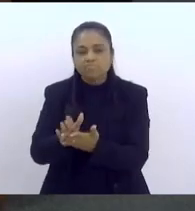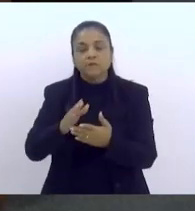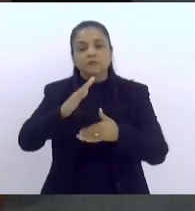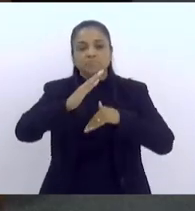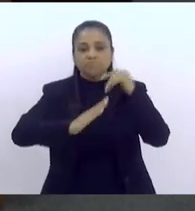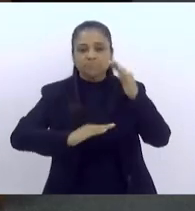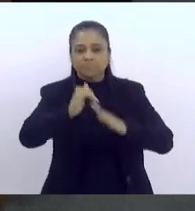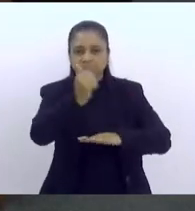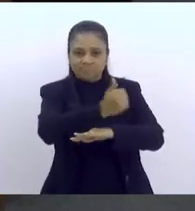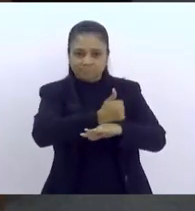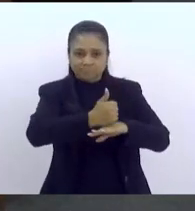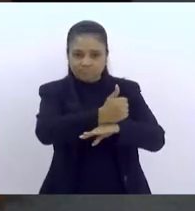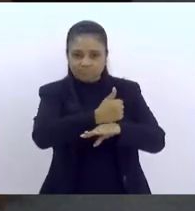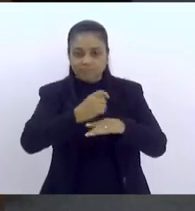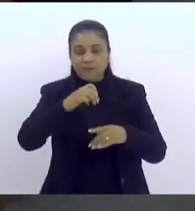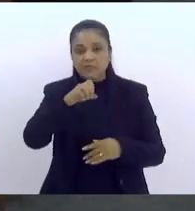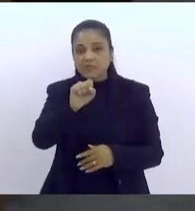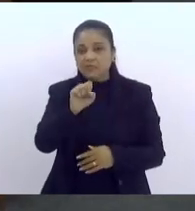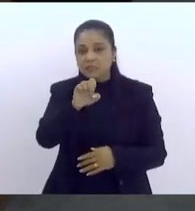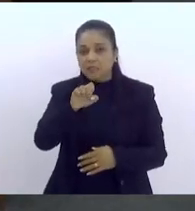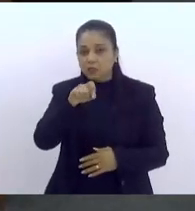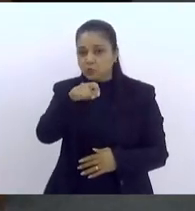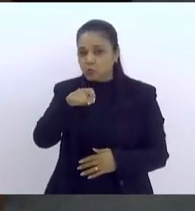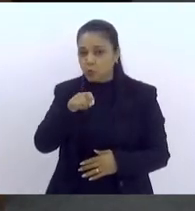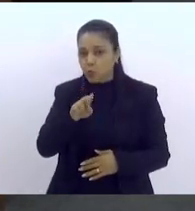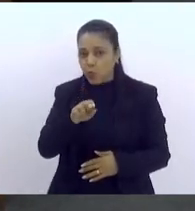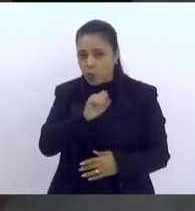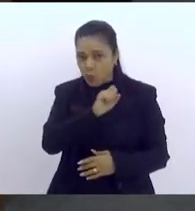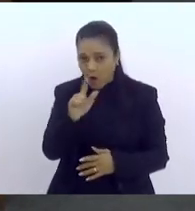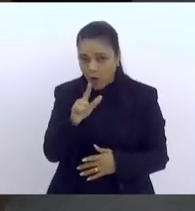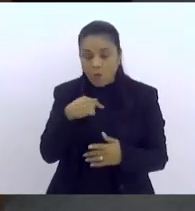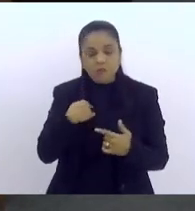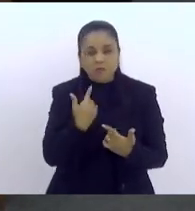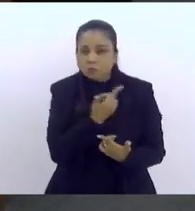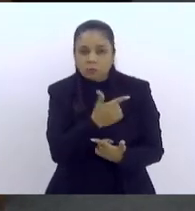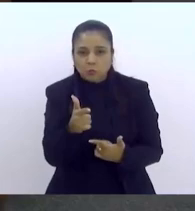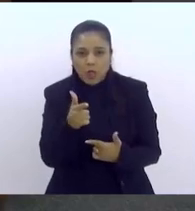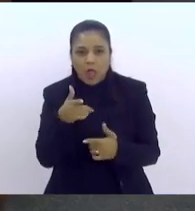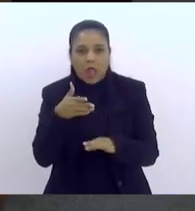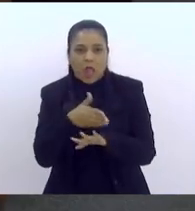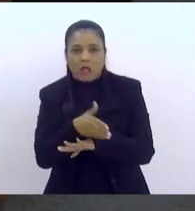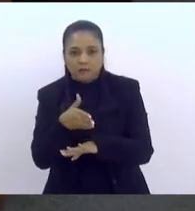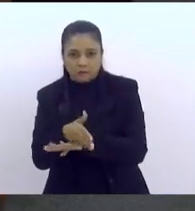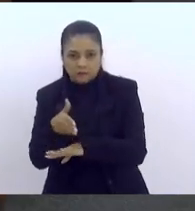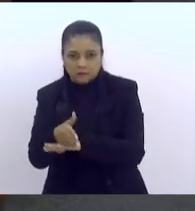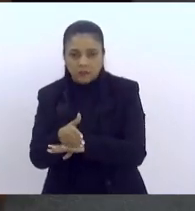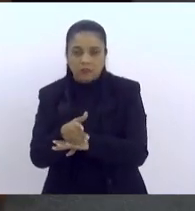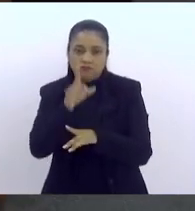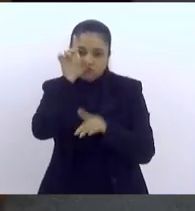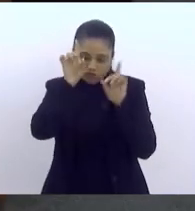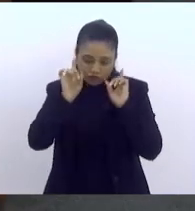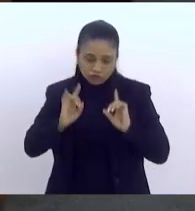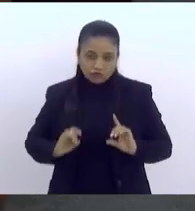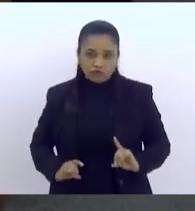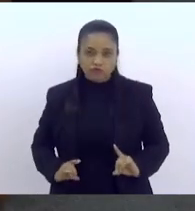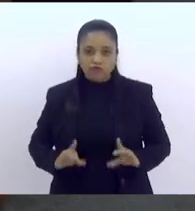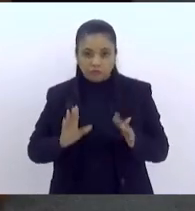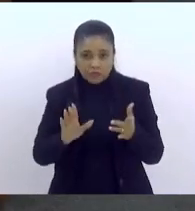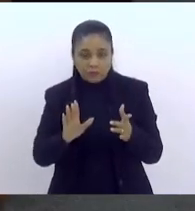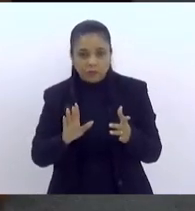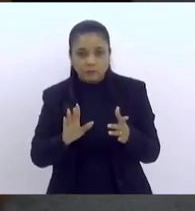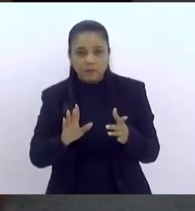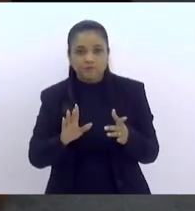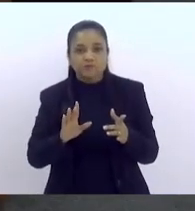forma compulsória porque não têm acesso ao mínimo que garante dignidade às pessoas LGBTQIA+, especialmente